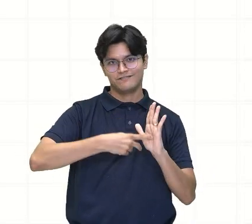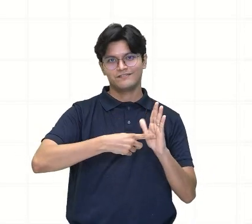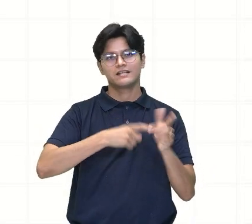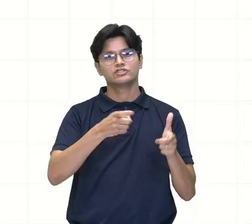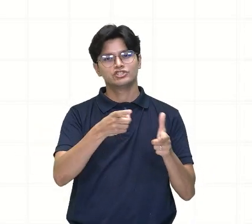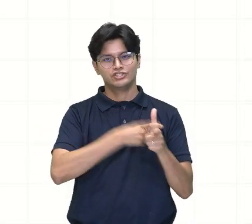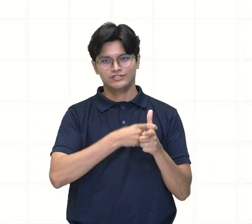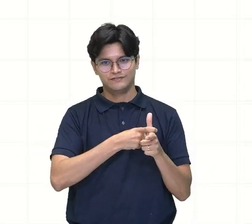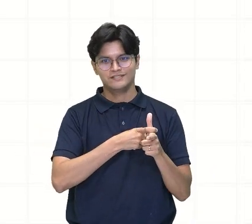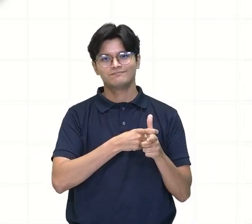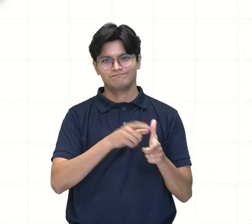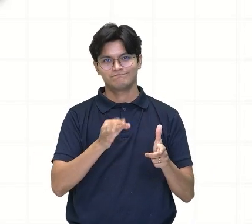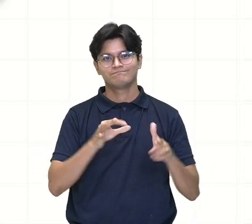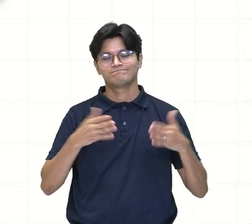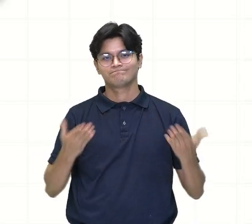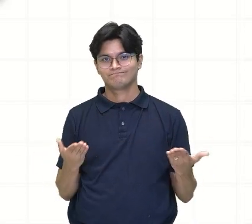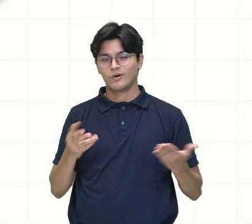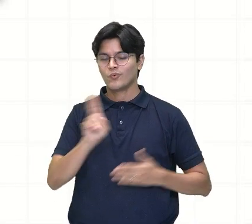negativo.